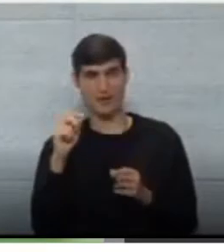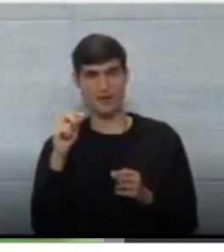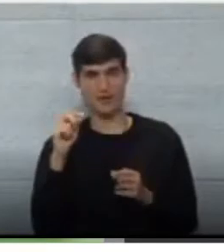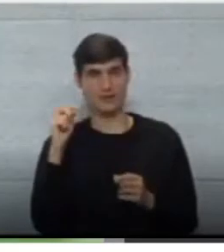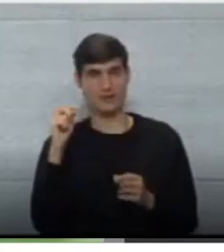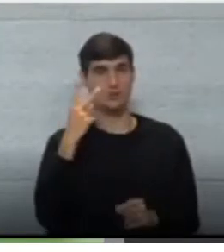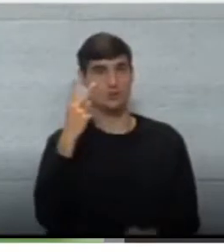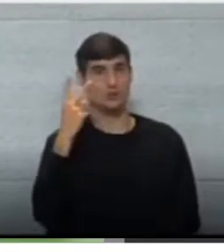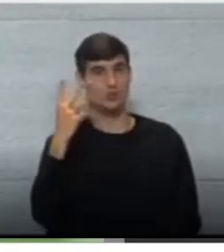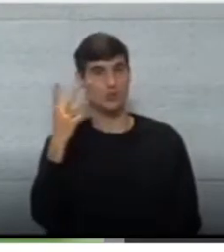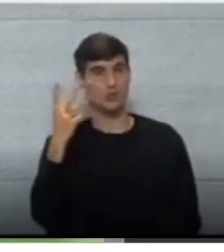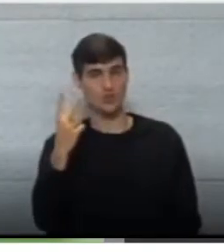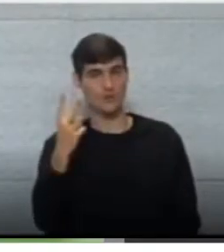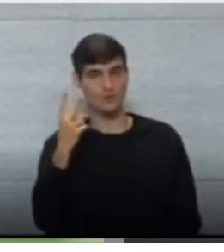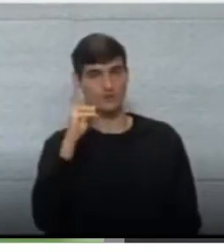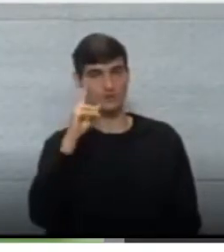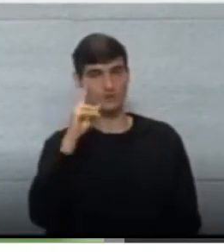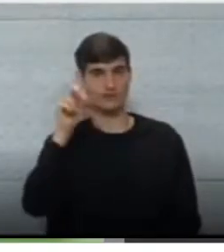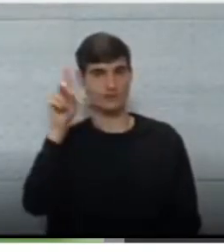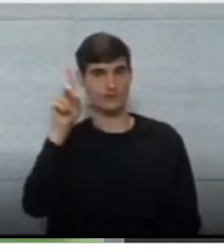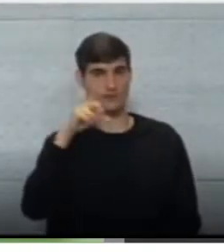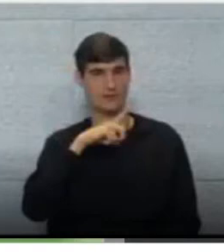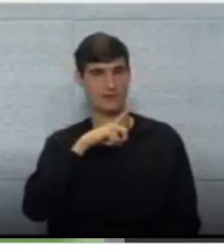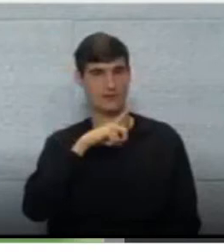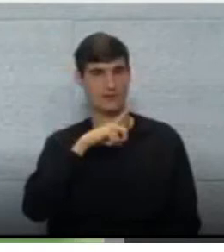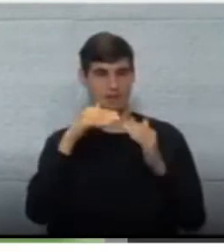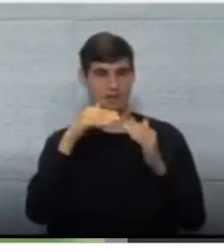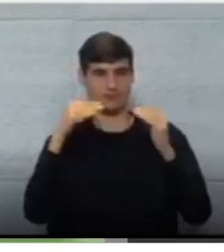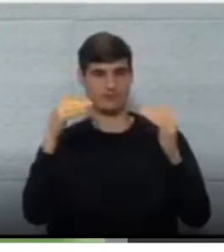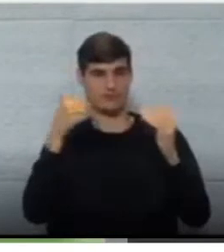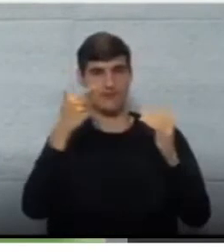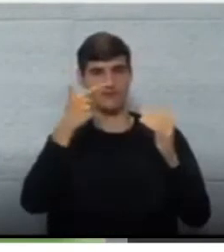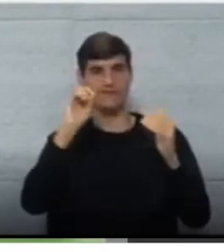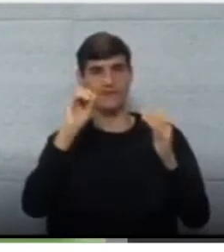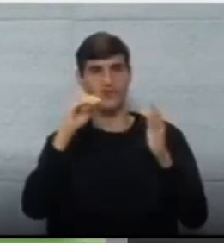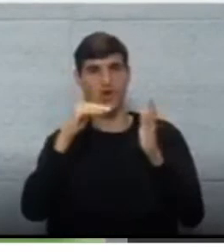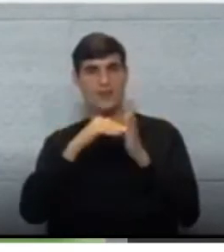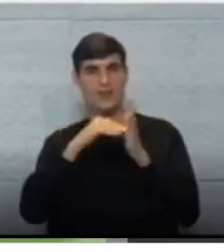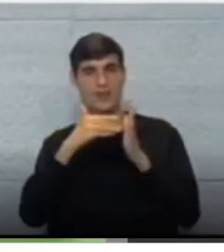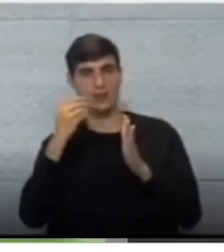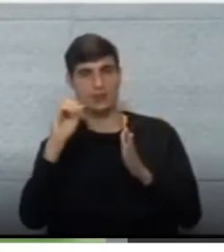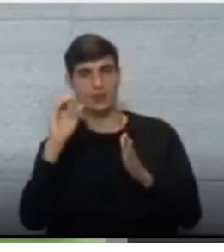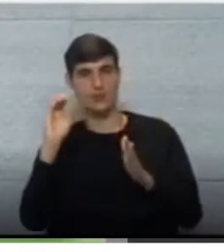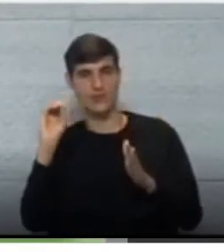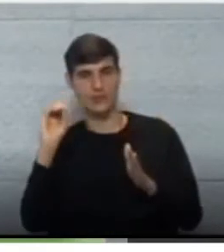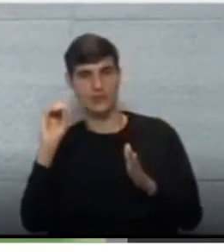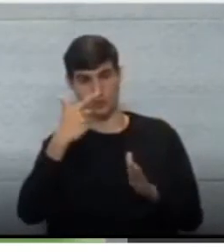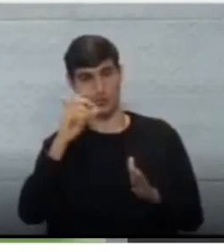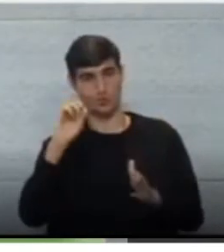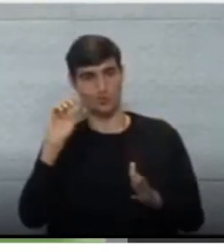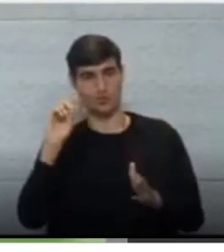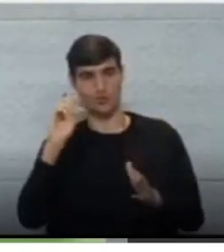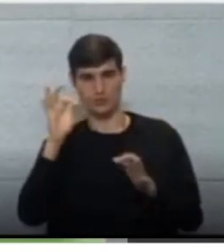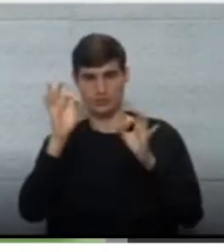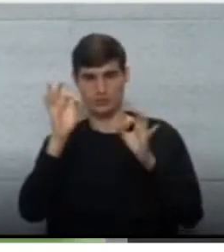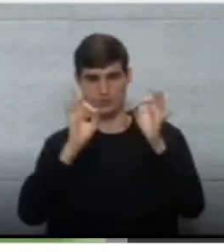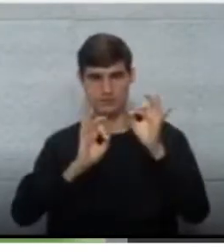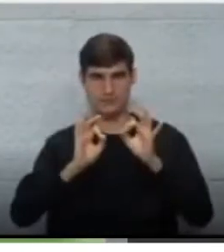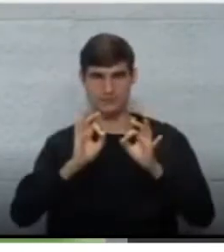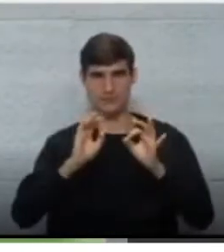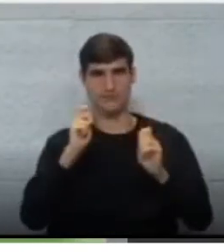menos 2. Então, ela estaria uma variação entre 20 e 100 e 200 colônias para fazer esse